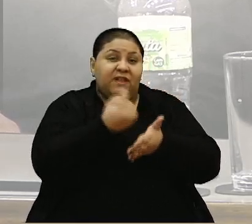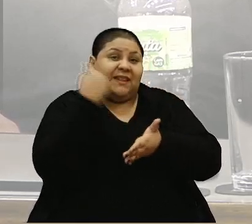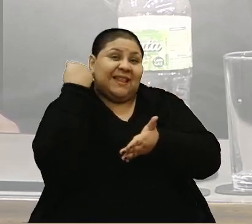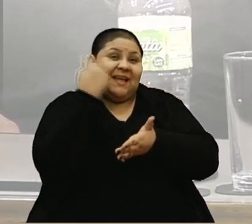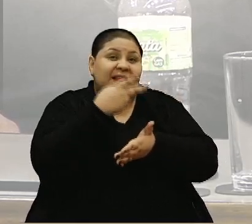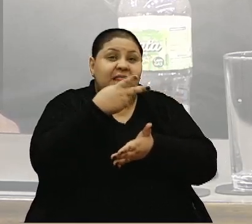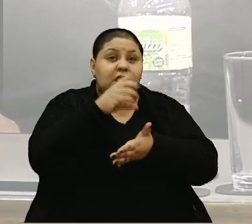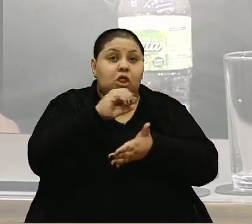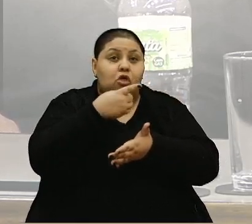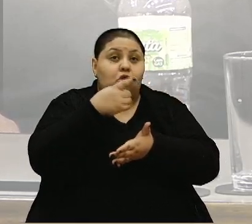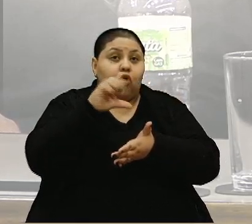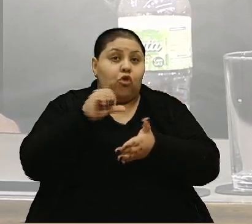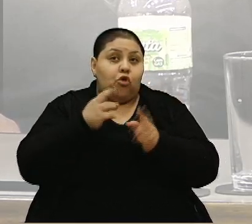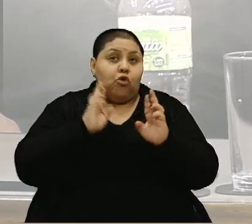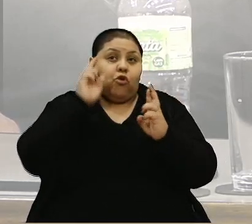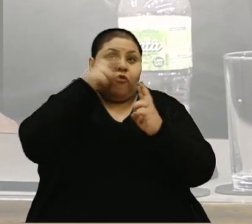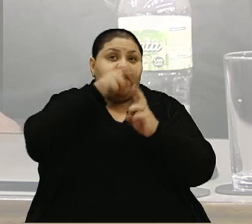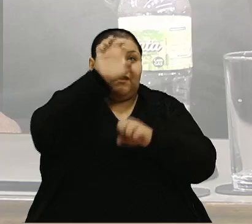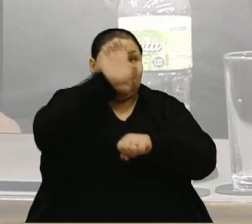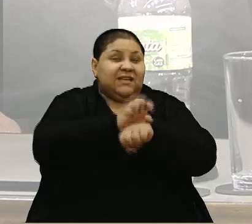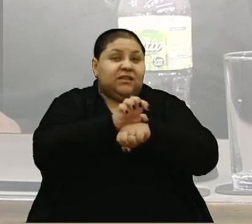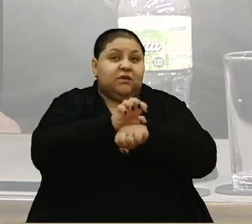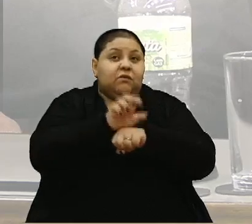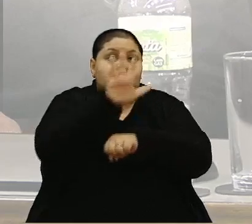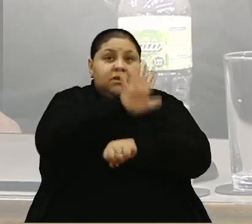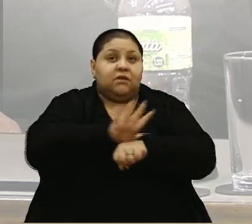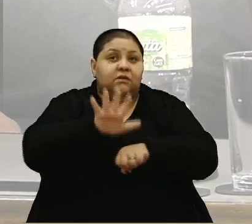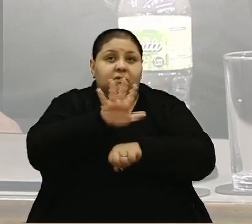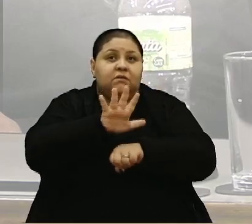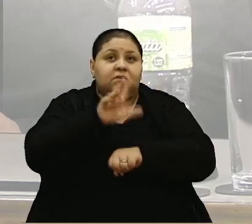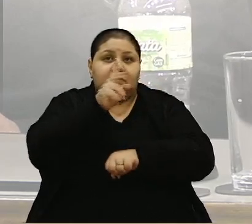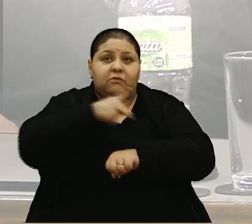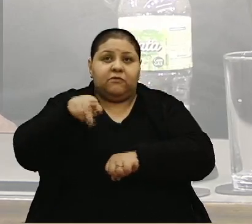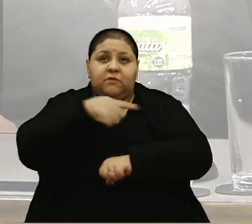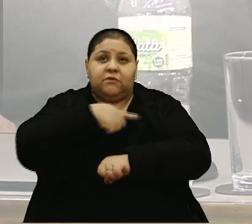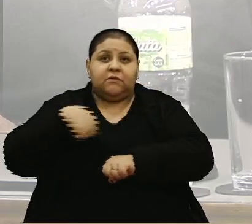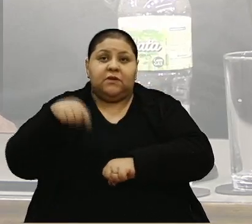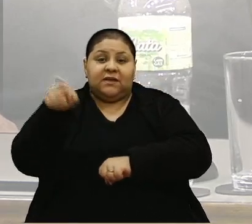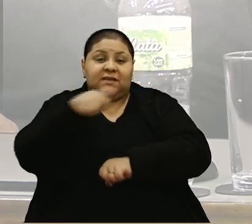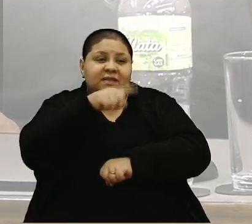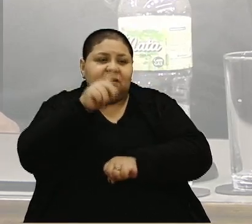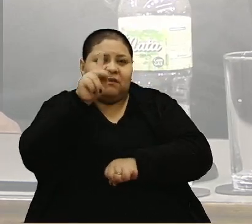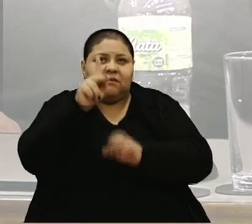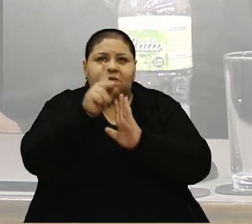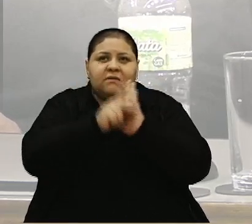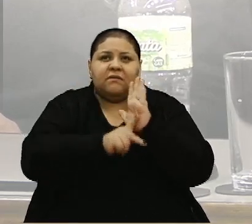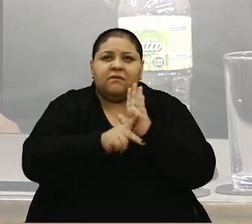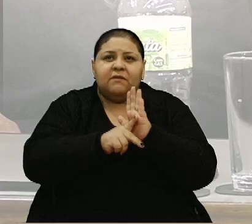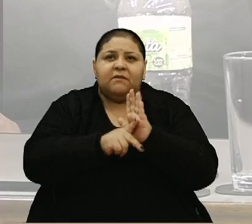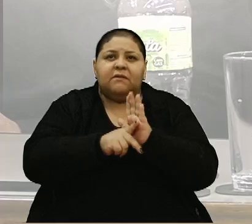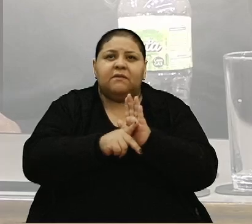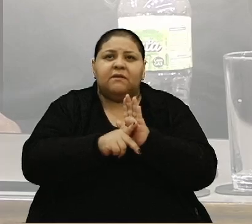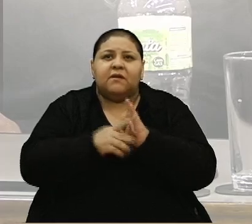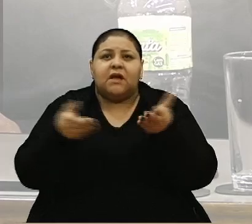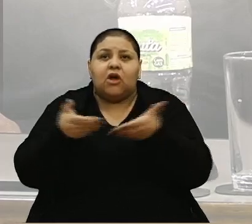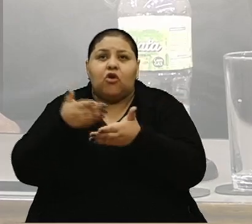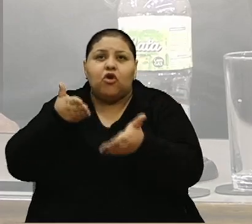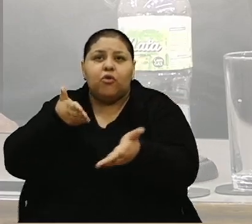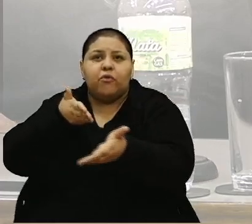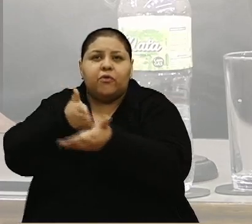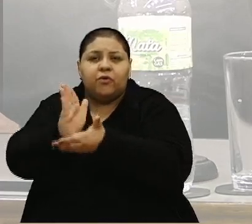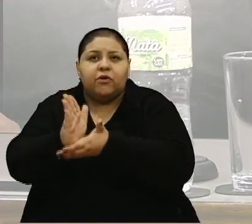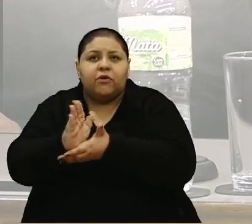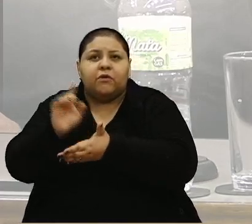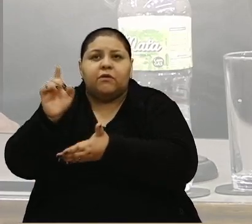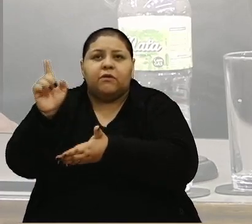sendo referência estadual e nacional, beleza, Zanquim, vamos cancelar esse teu projeto aqui. Mas se não está funcionando, vamos aprovar, derrubar esse